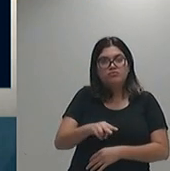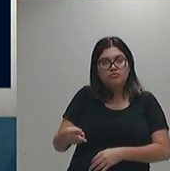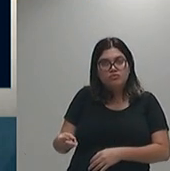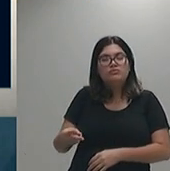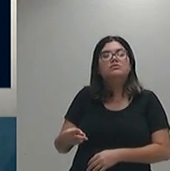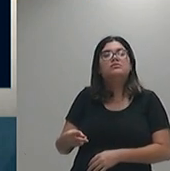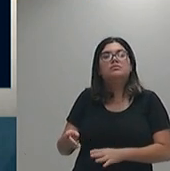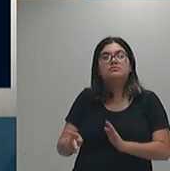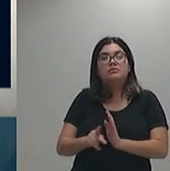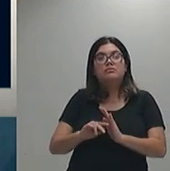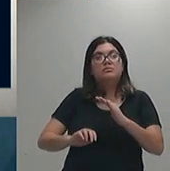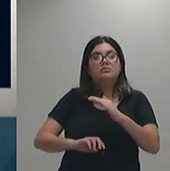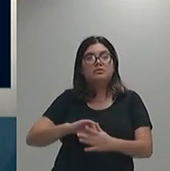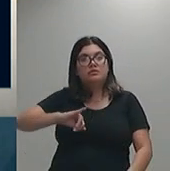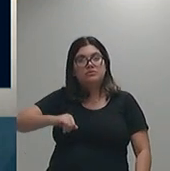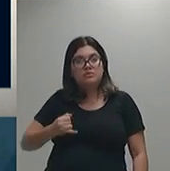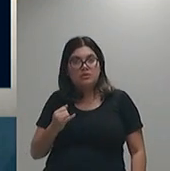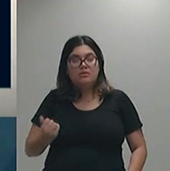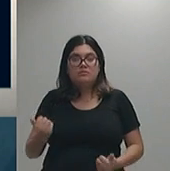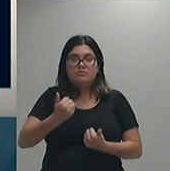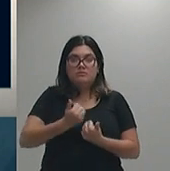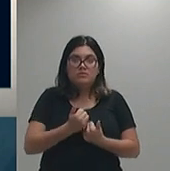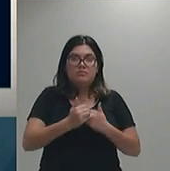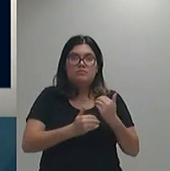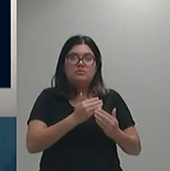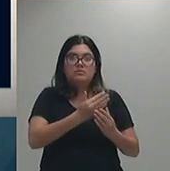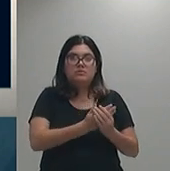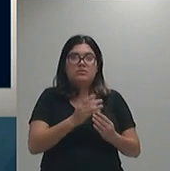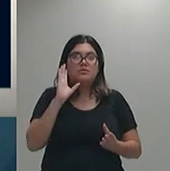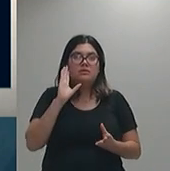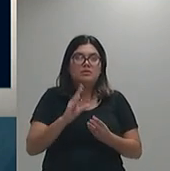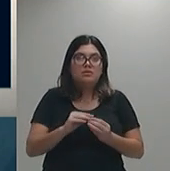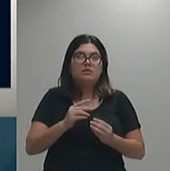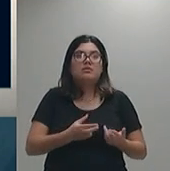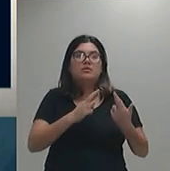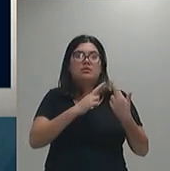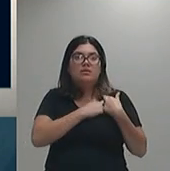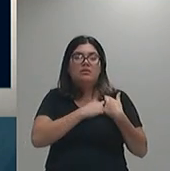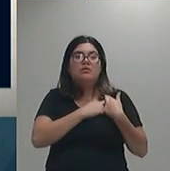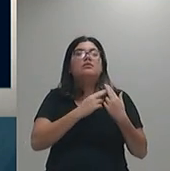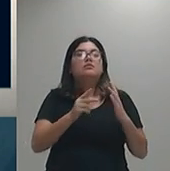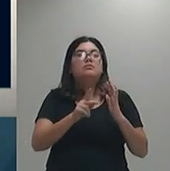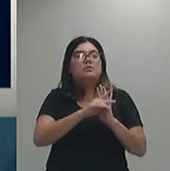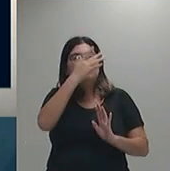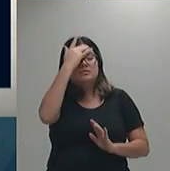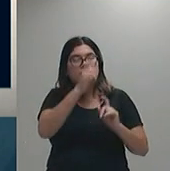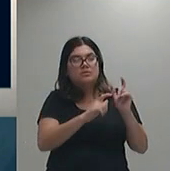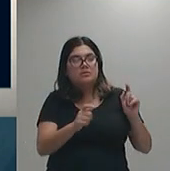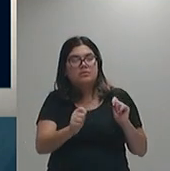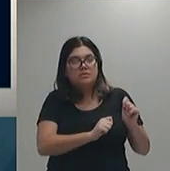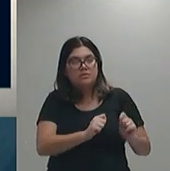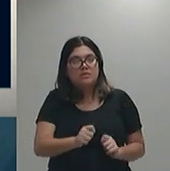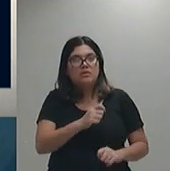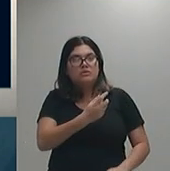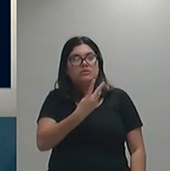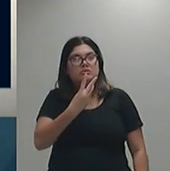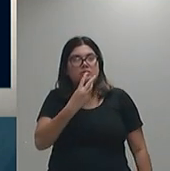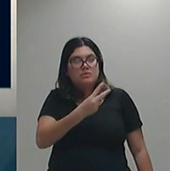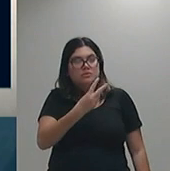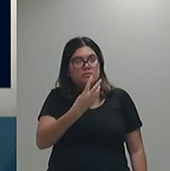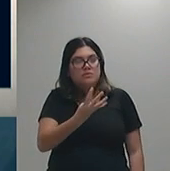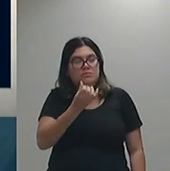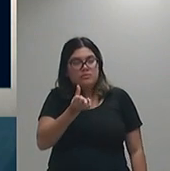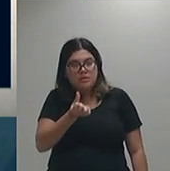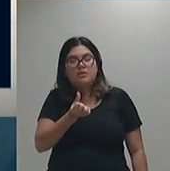jot substituída processual compreendeu que a São de responsabilidade dos controladores com Esteio no 246 da Lei 6404